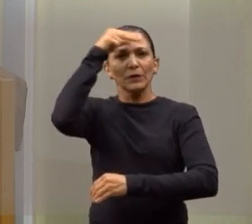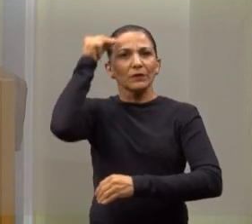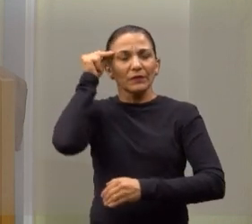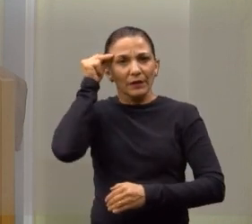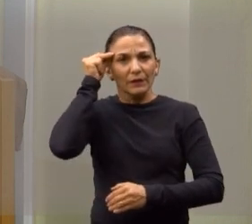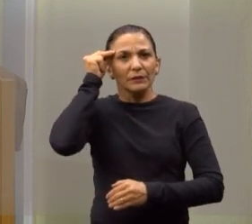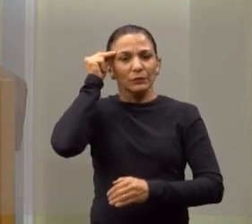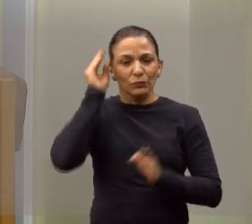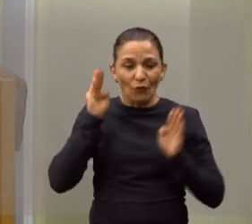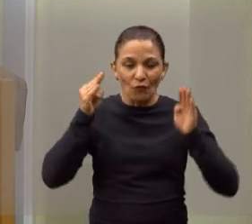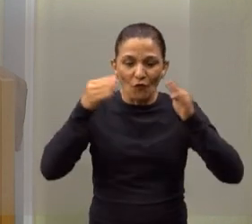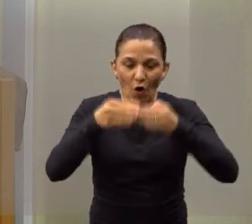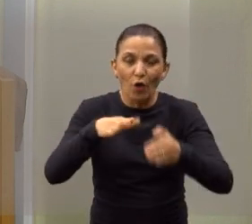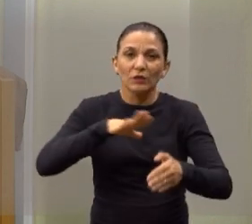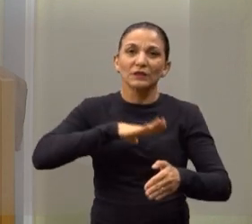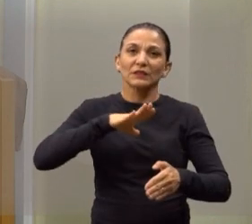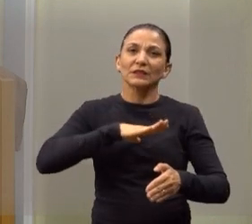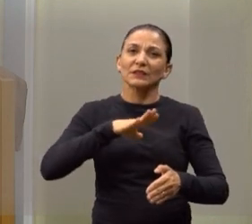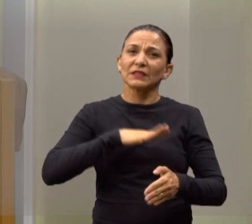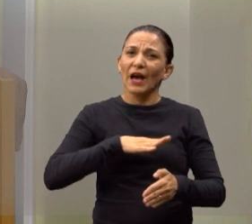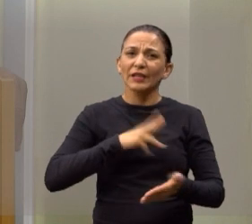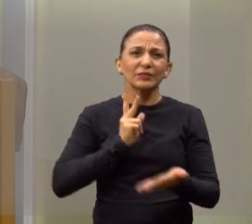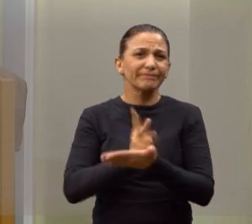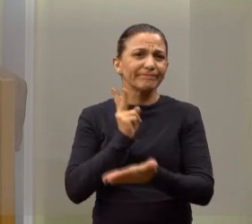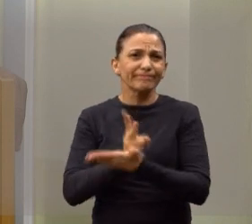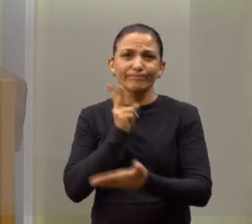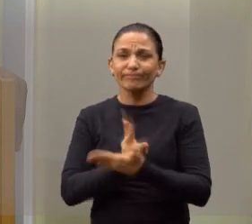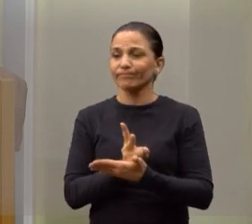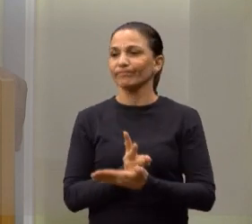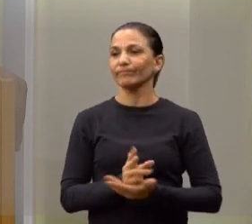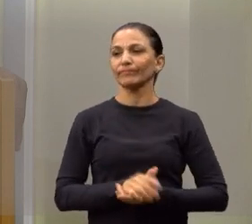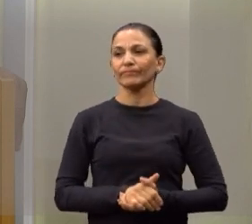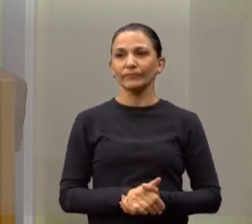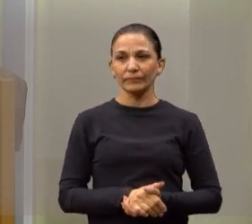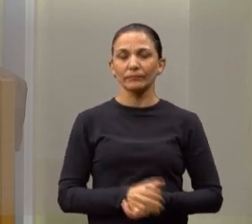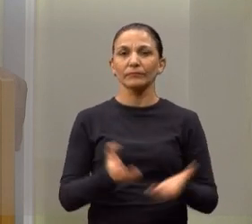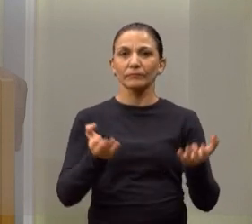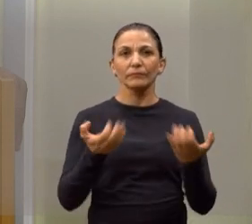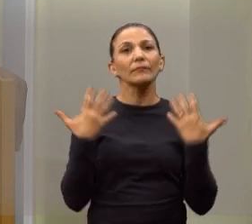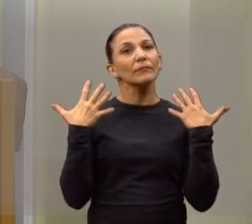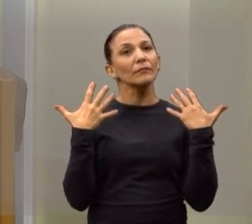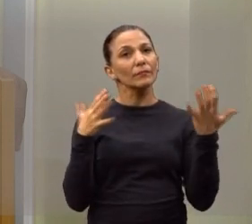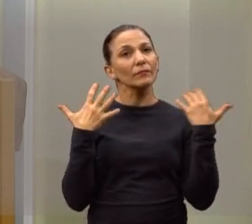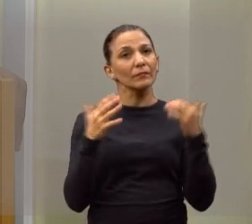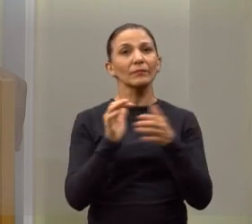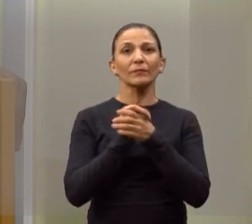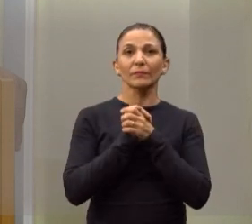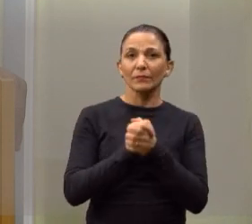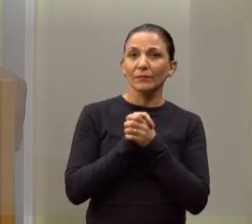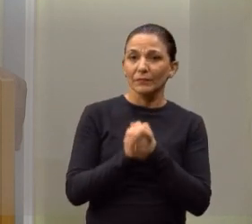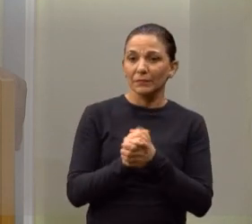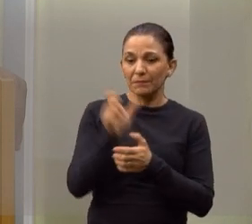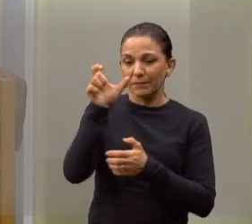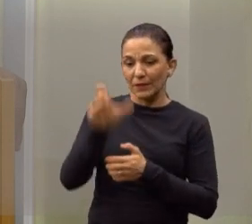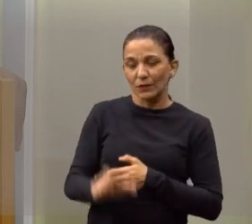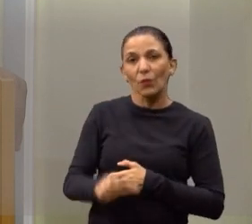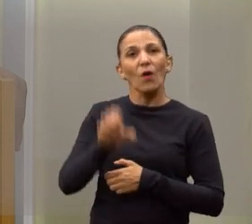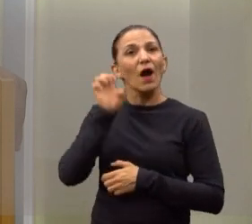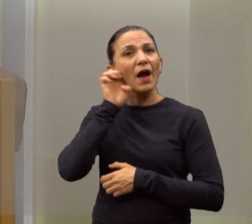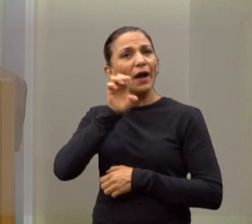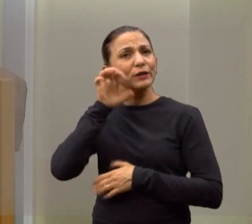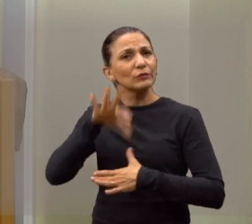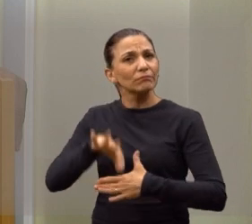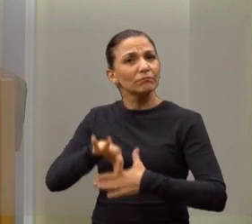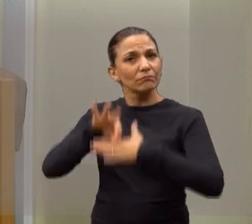de Uma Mente nessa cidade Então eu queria parabenizar esse grande líder grande líder